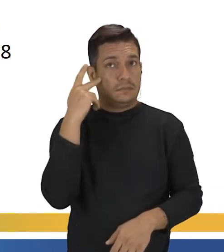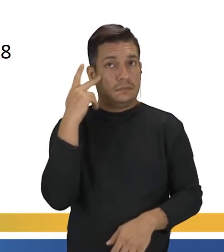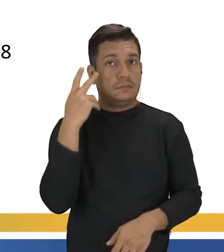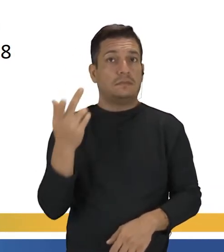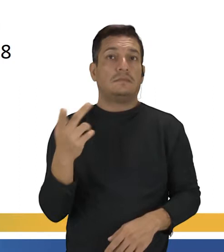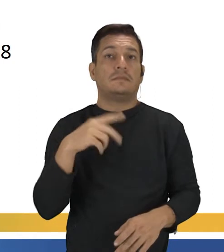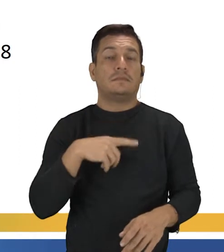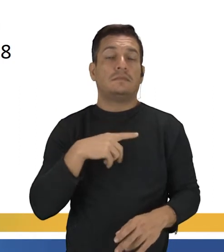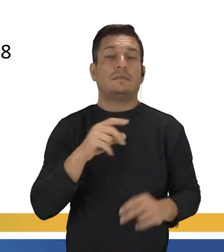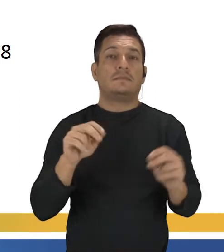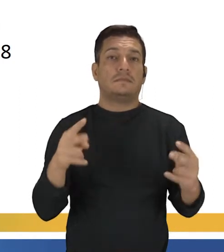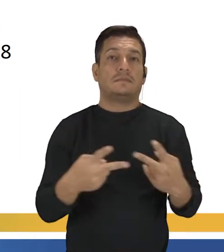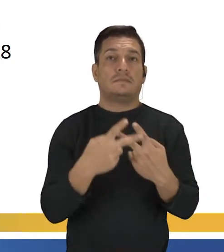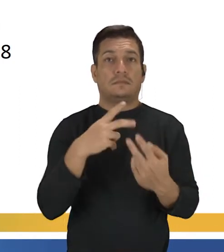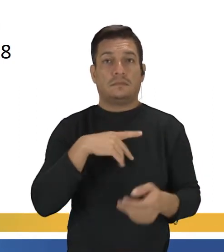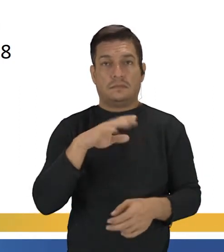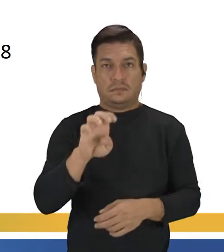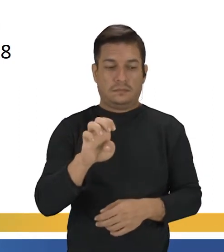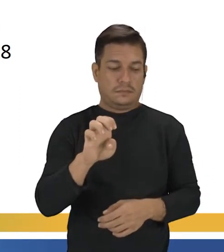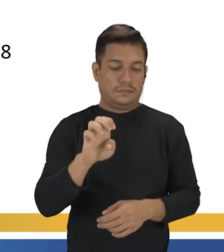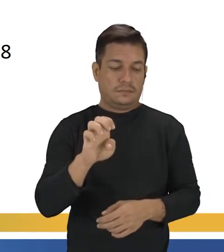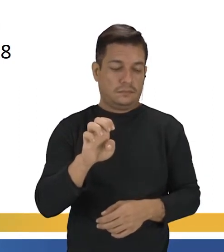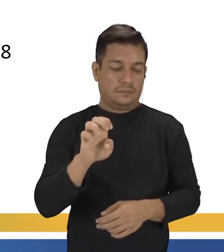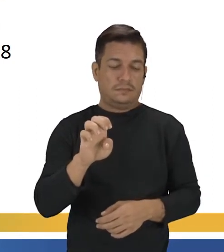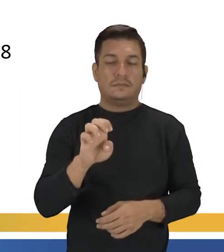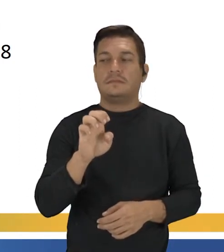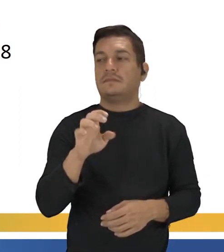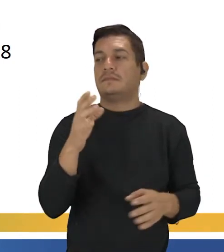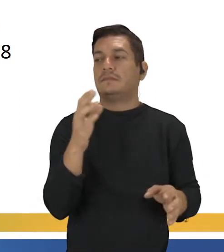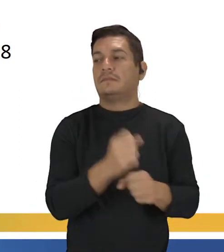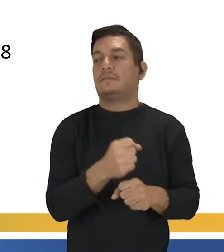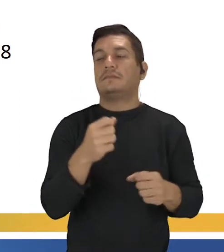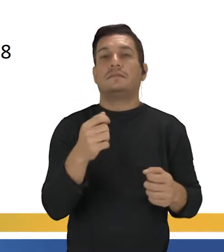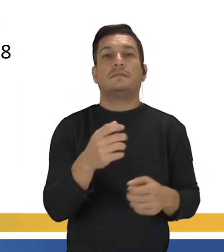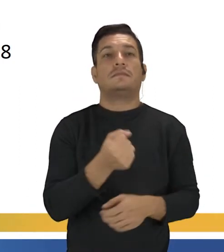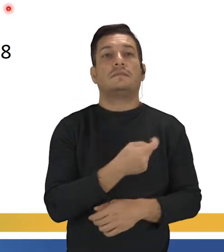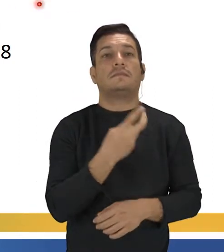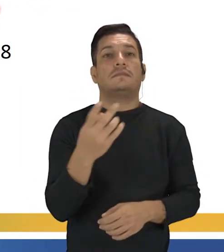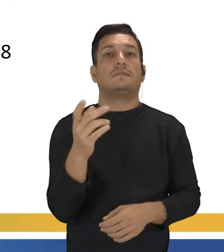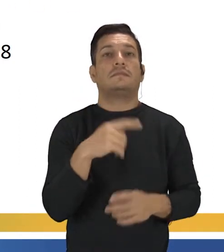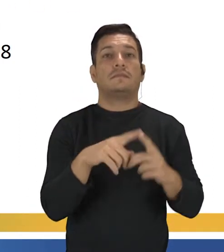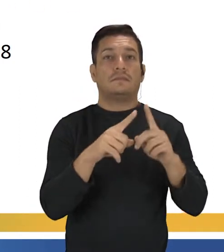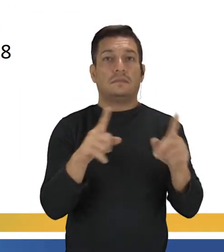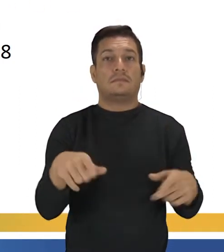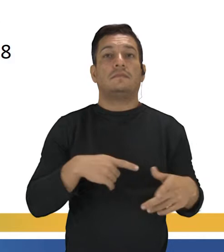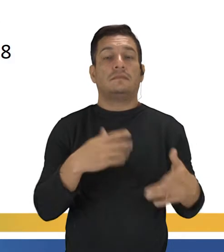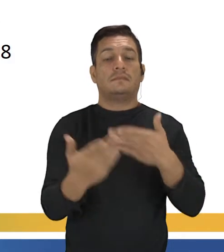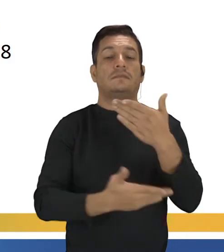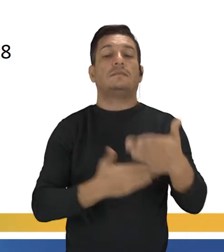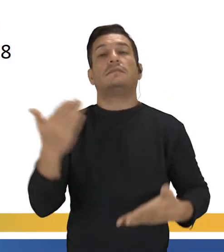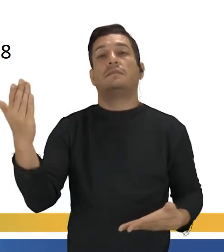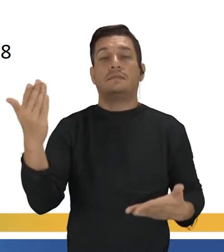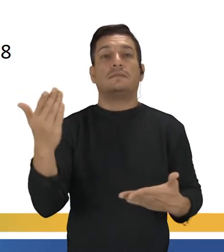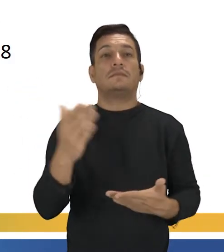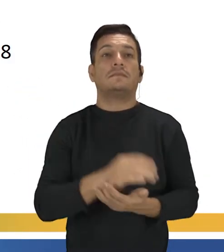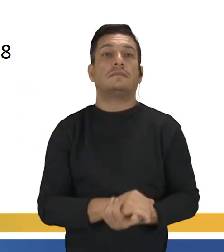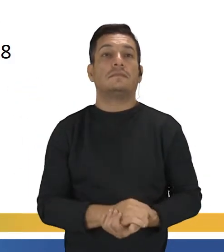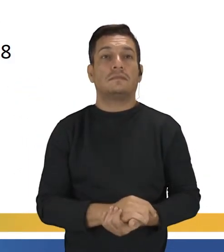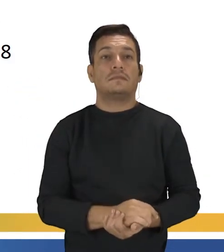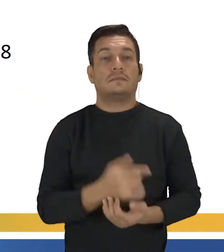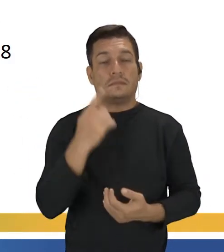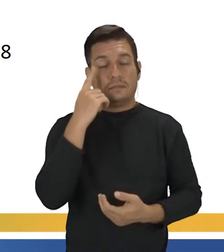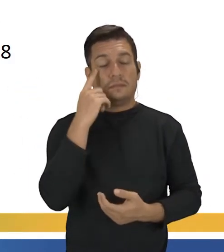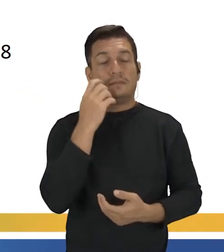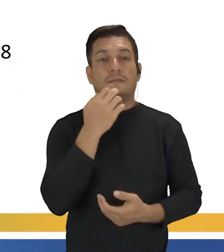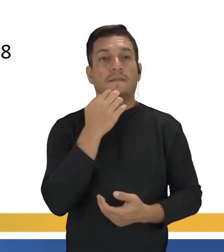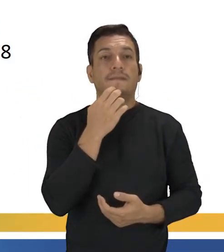chama de interseção quando tem o E, ok? Então calcule o número total de funcionários que serão transferidos. Vamos pegar os